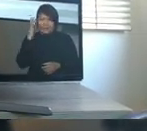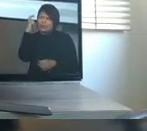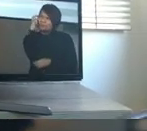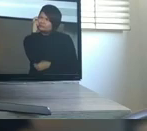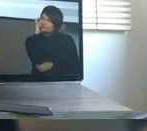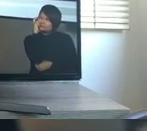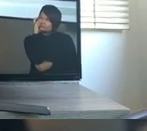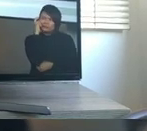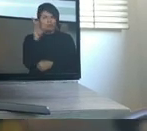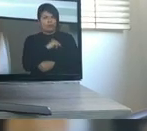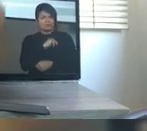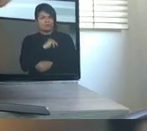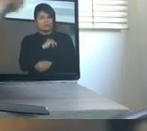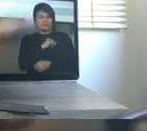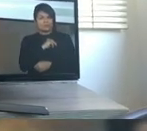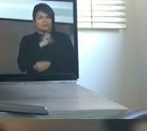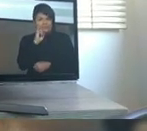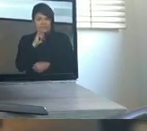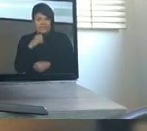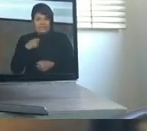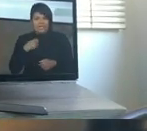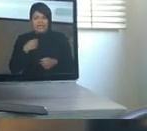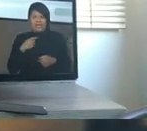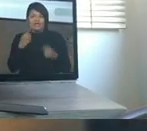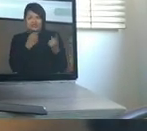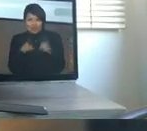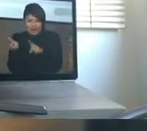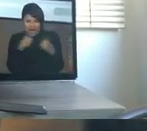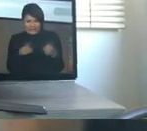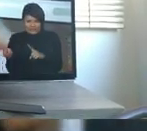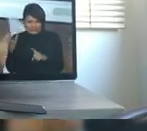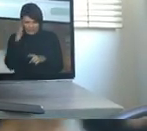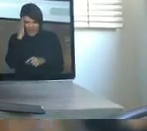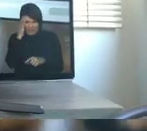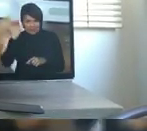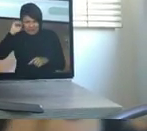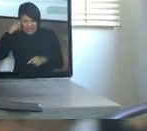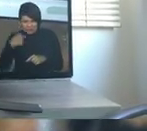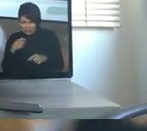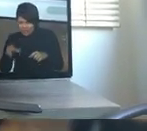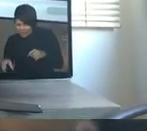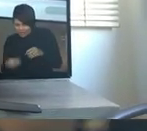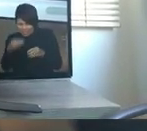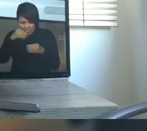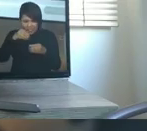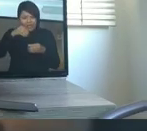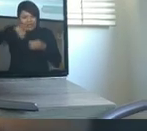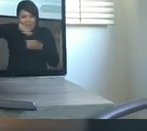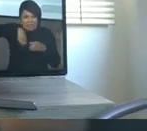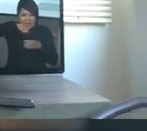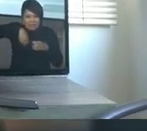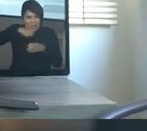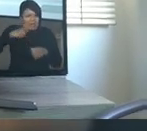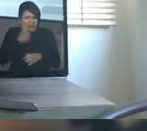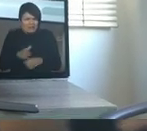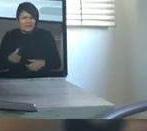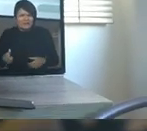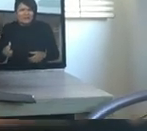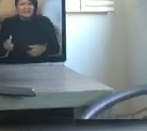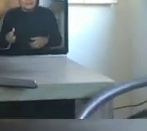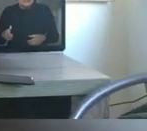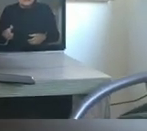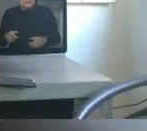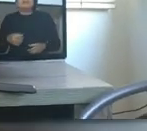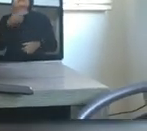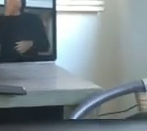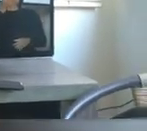pensei assim, nossa, será que se eu pegar carvão da churrasqueira e tentar fazer um sorvete, eu vou conseguir? O que